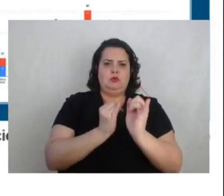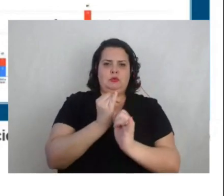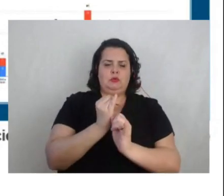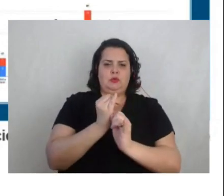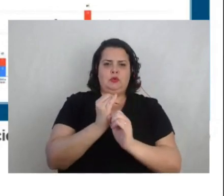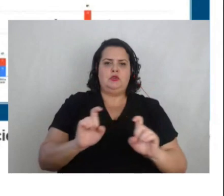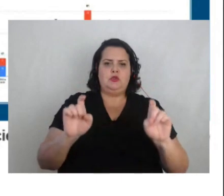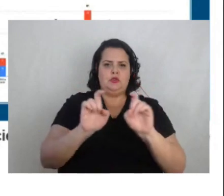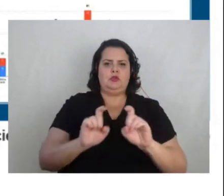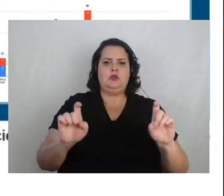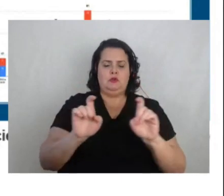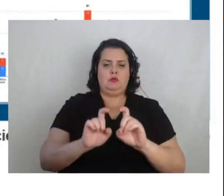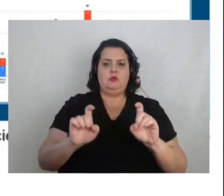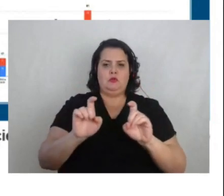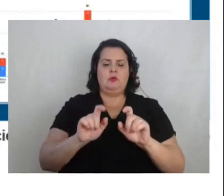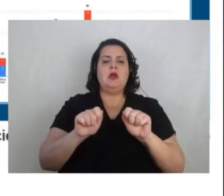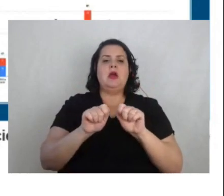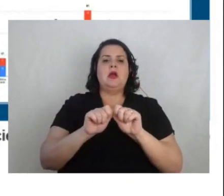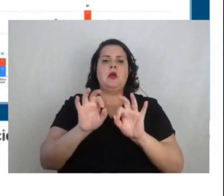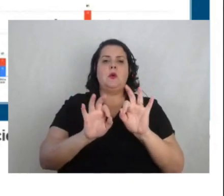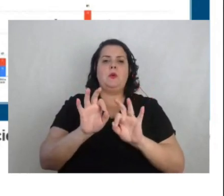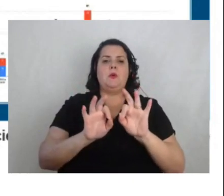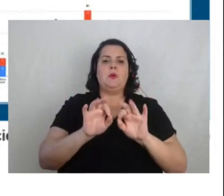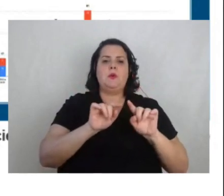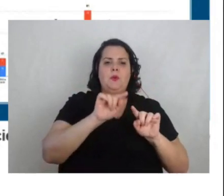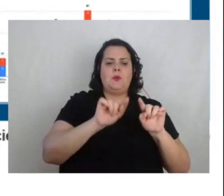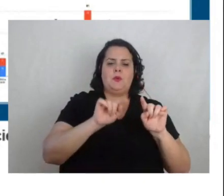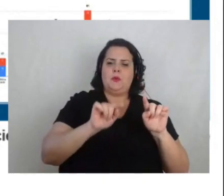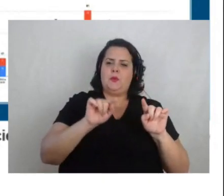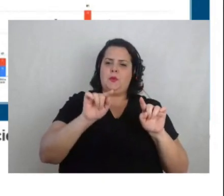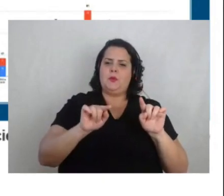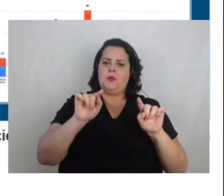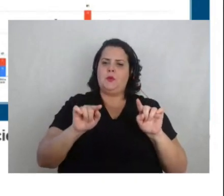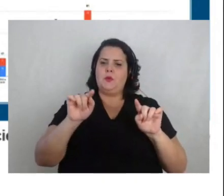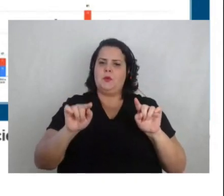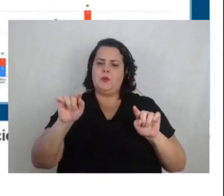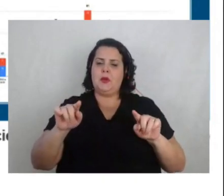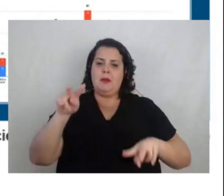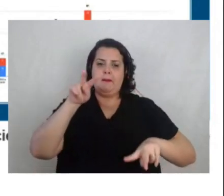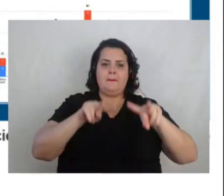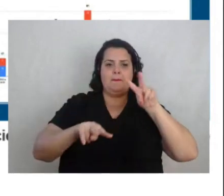os dias a gente acompanhava e acompanha os diferentes